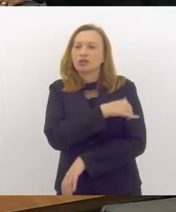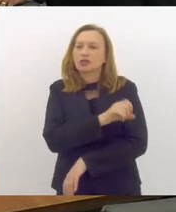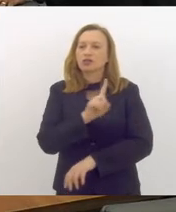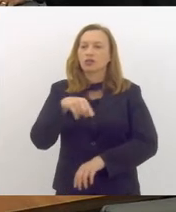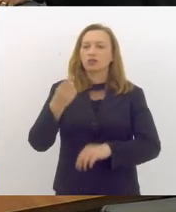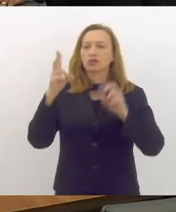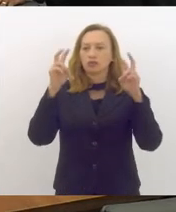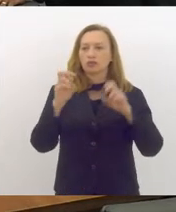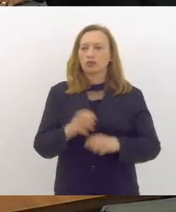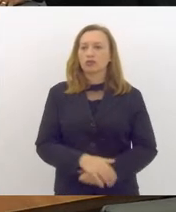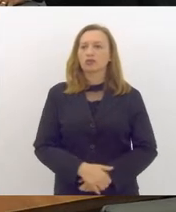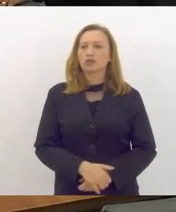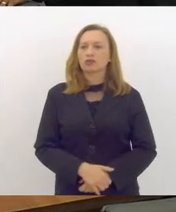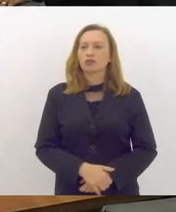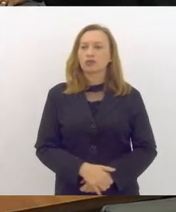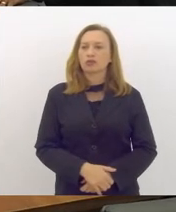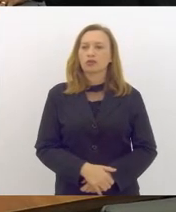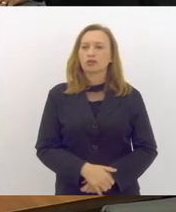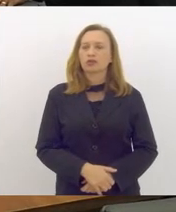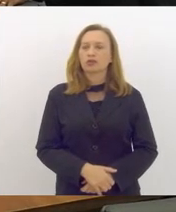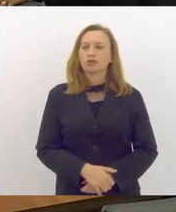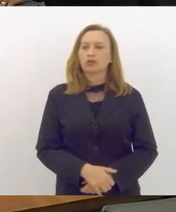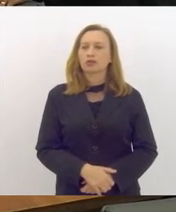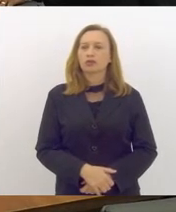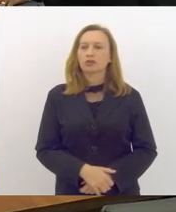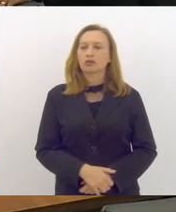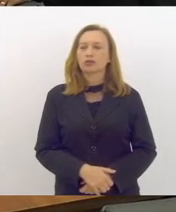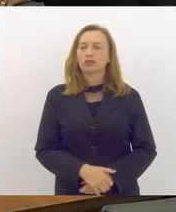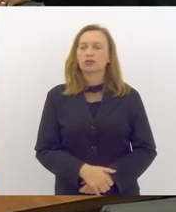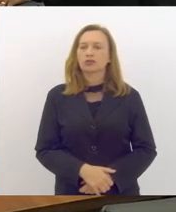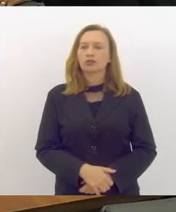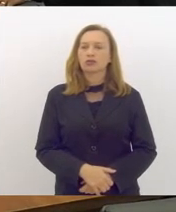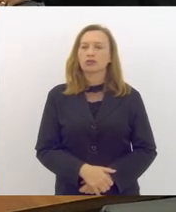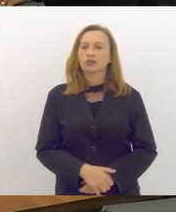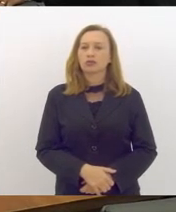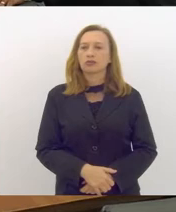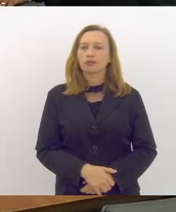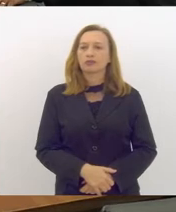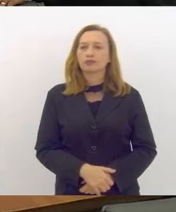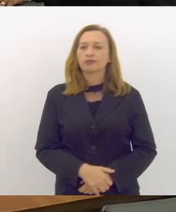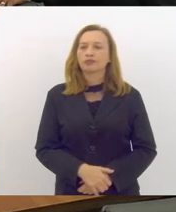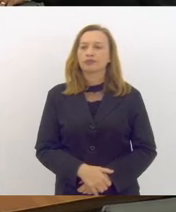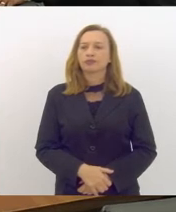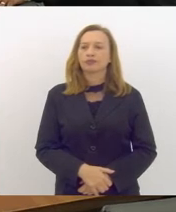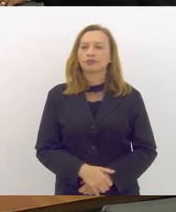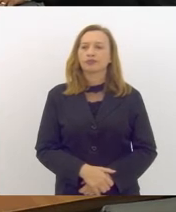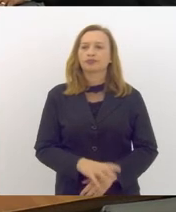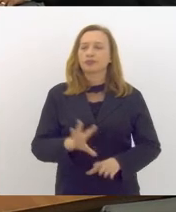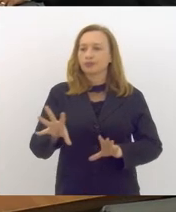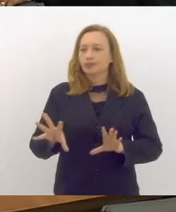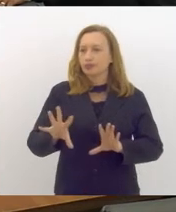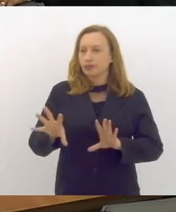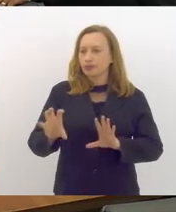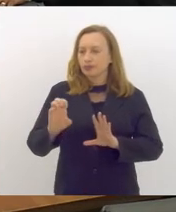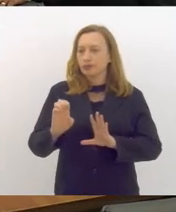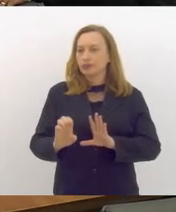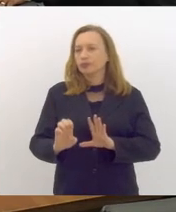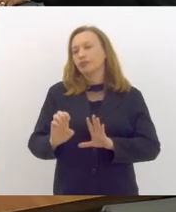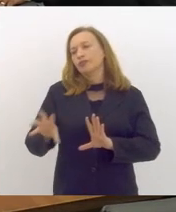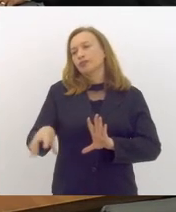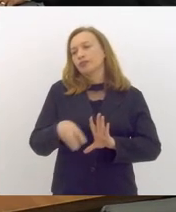outras providências. Nós chegamos, deputada, até a colocar uma emenda que